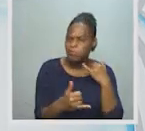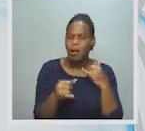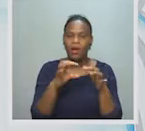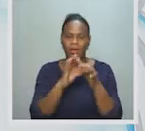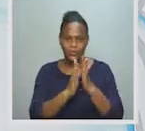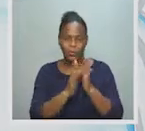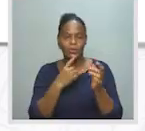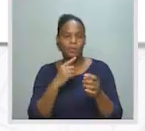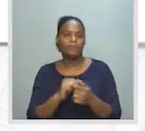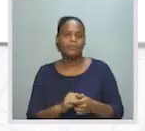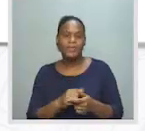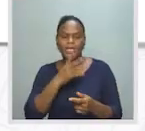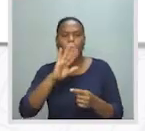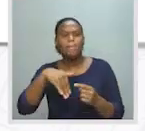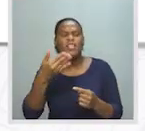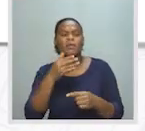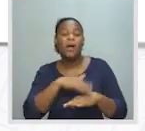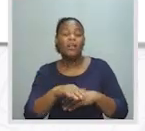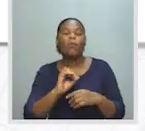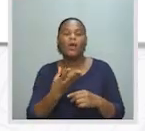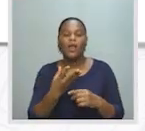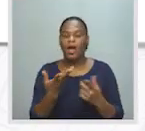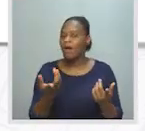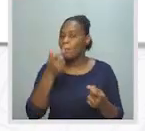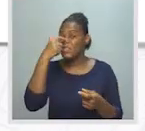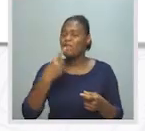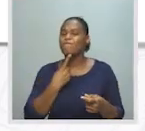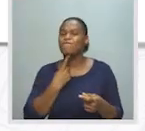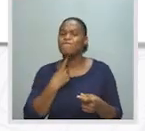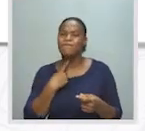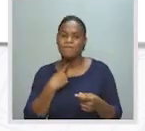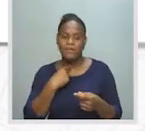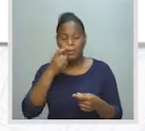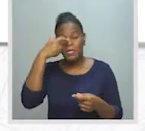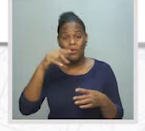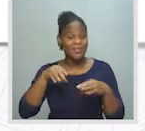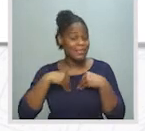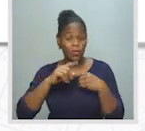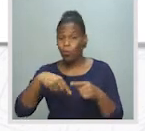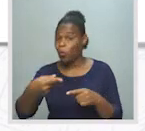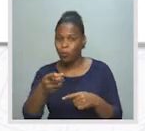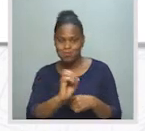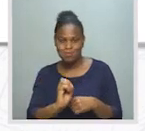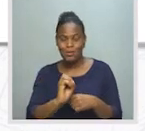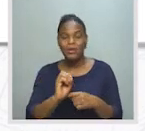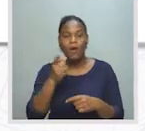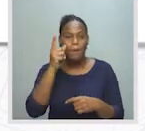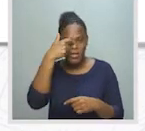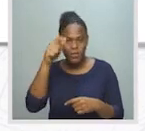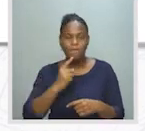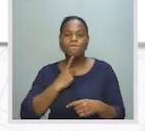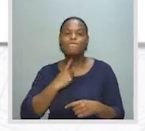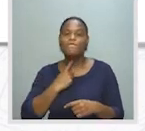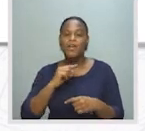fundamentalismo religioso. Temos o fanatismo e a intolerância. O fanático julga